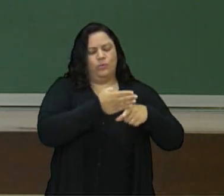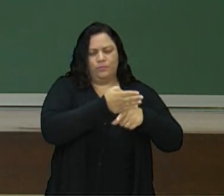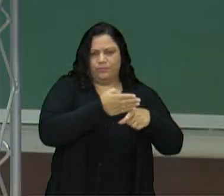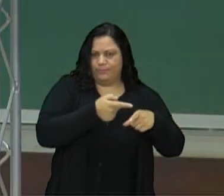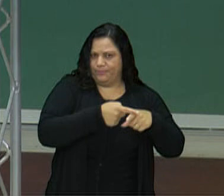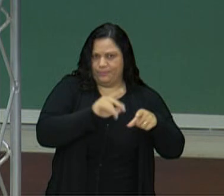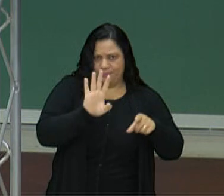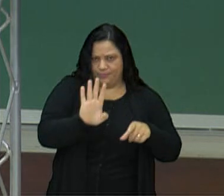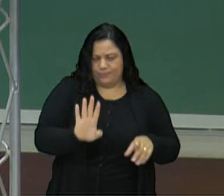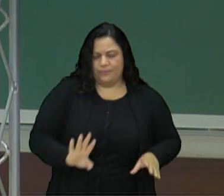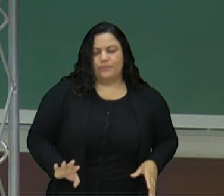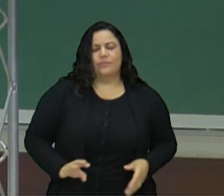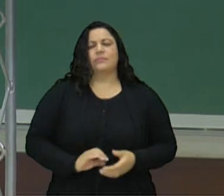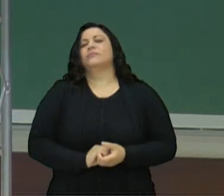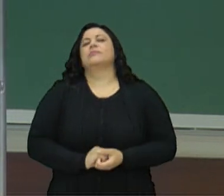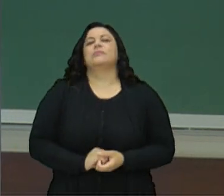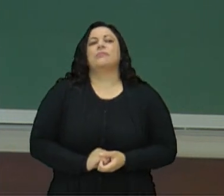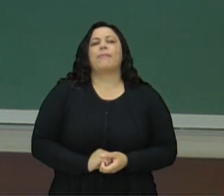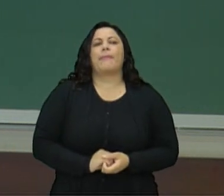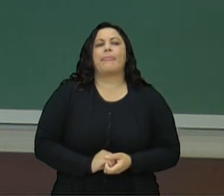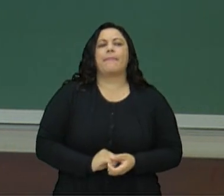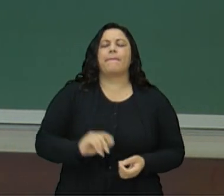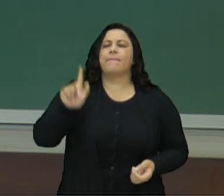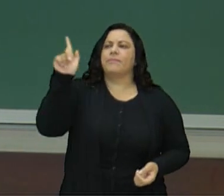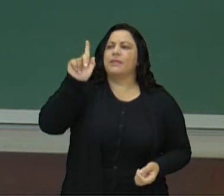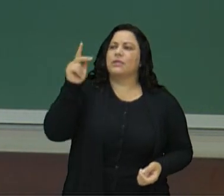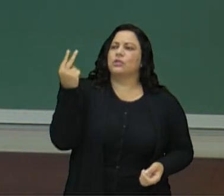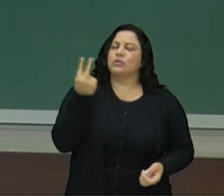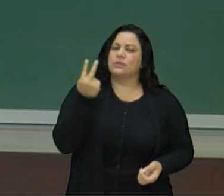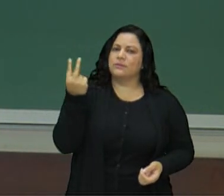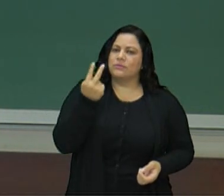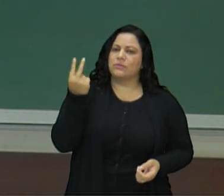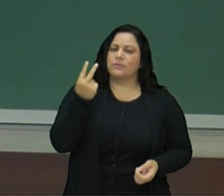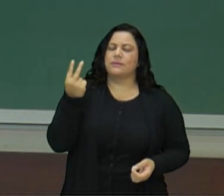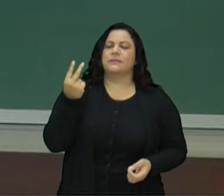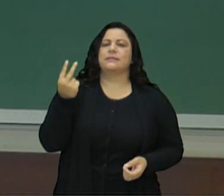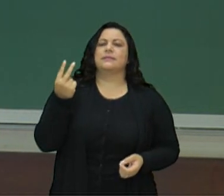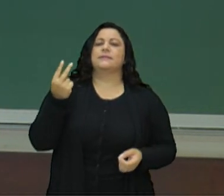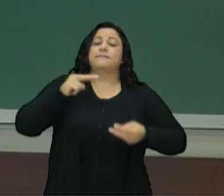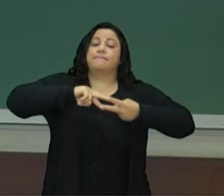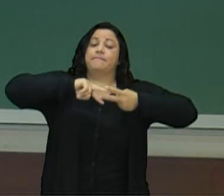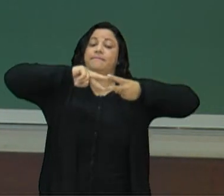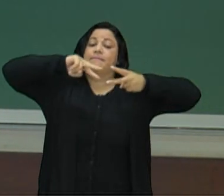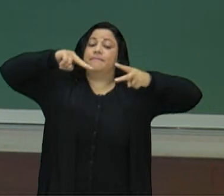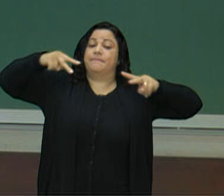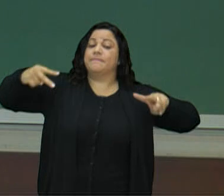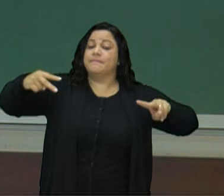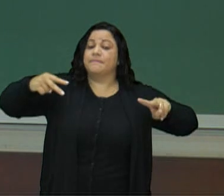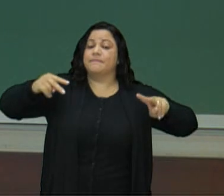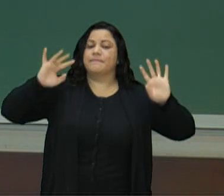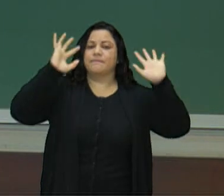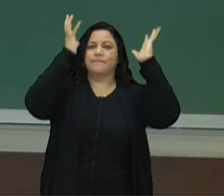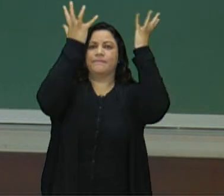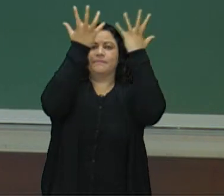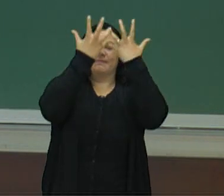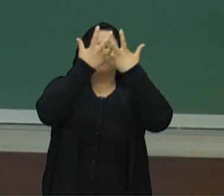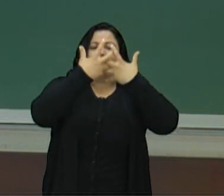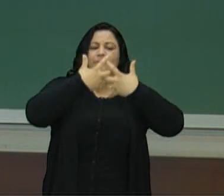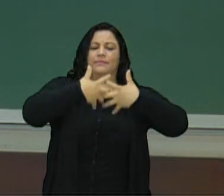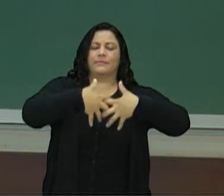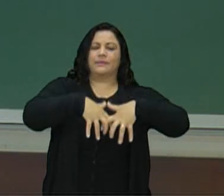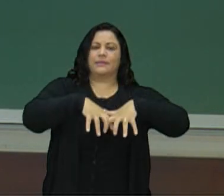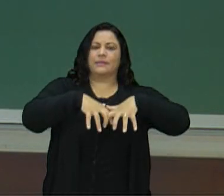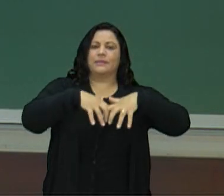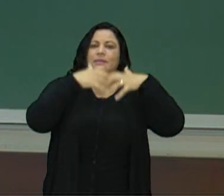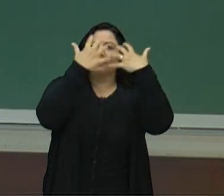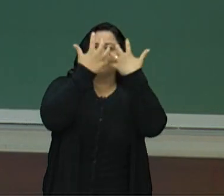em frente. G2, aquela etapa que verifica se a multiplicação do DNA foi bem feita, se o DNA foi bem copiadinho, e prepara a